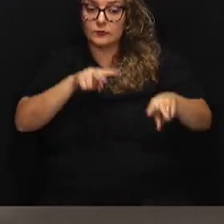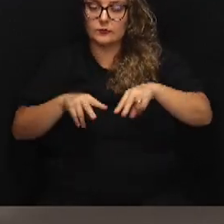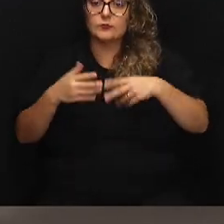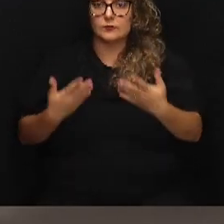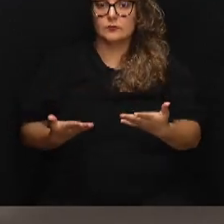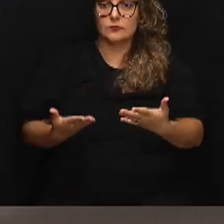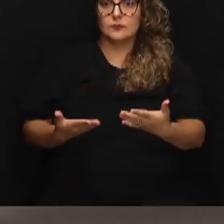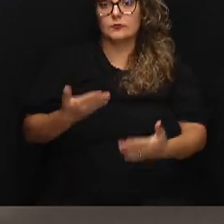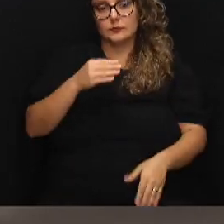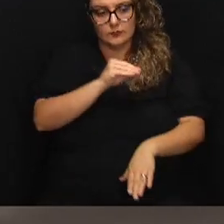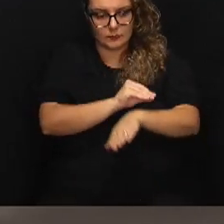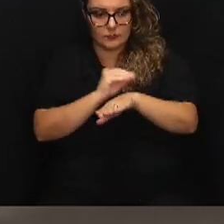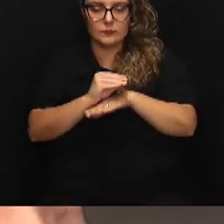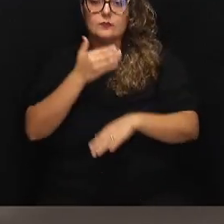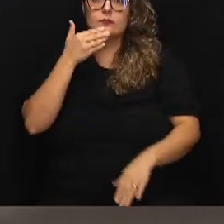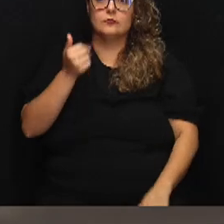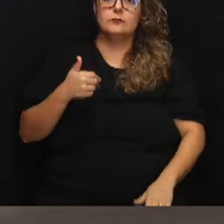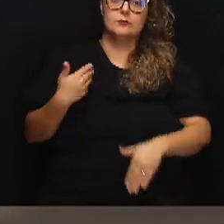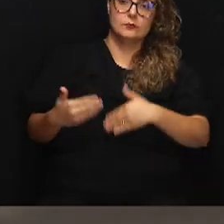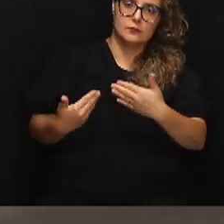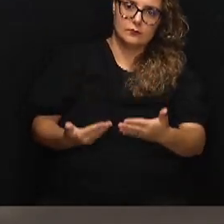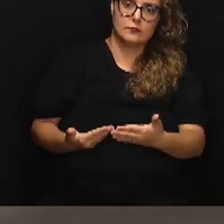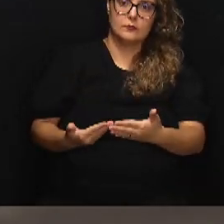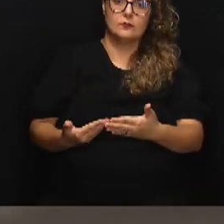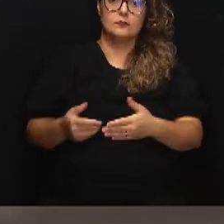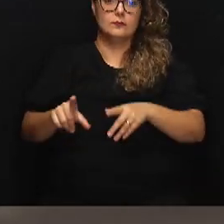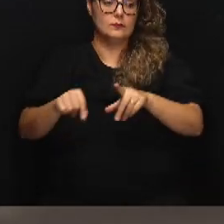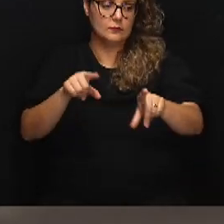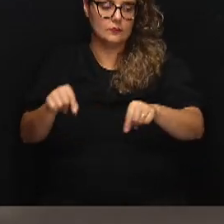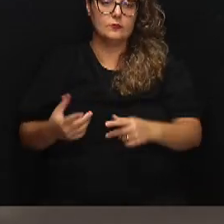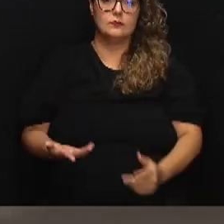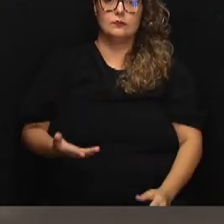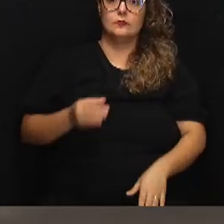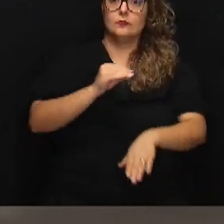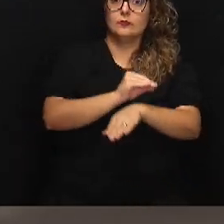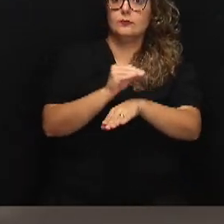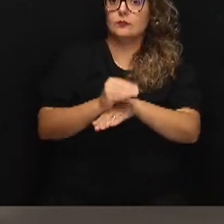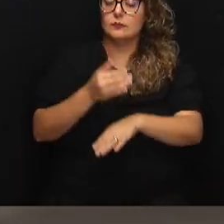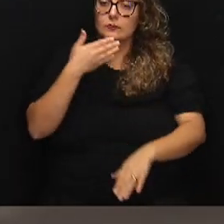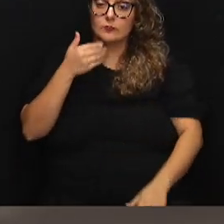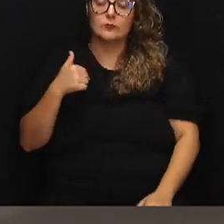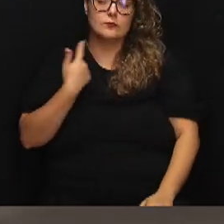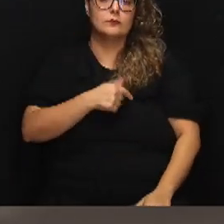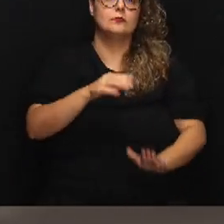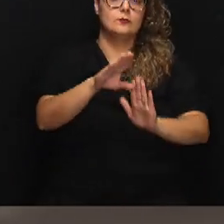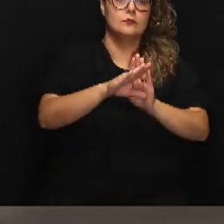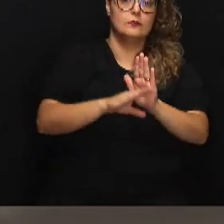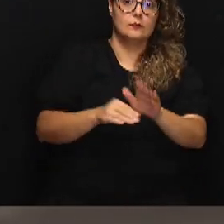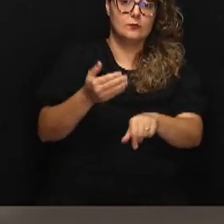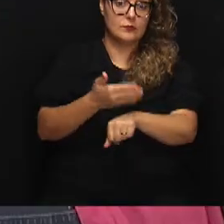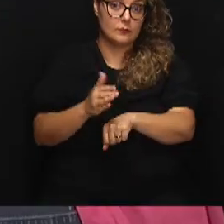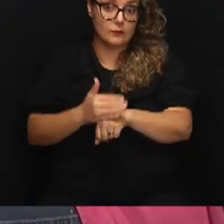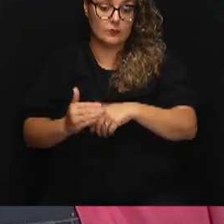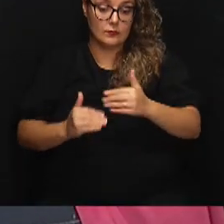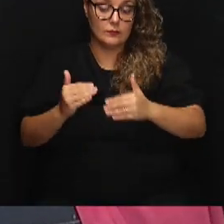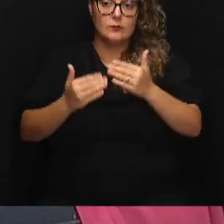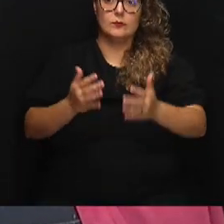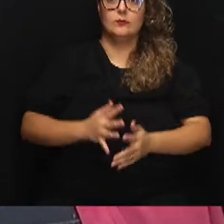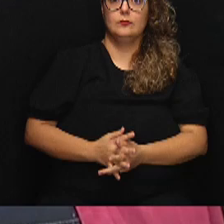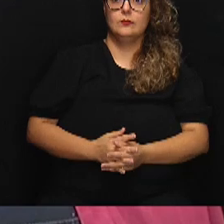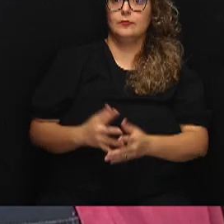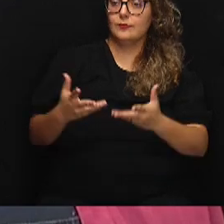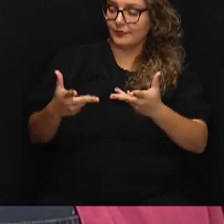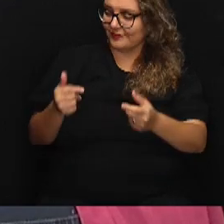cuidar melhor, por exemplo, desse processo de recrutamento e seleção. Ou vamos cuidar melhor do nosso programa de treinamento e desenvolvimento, né?